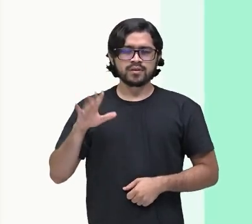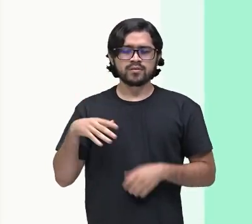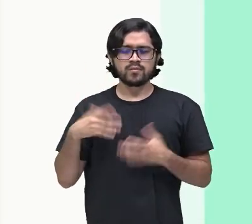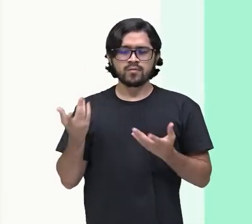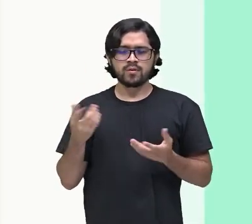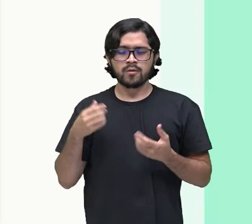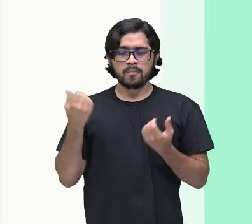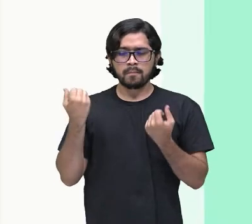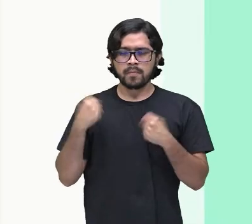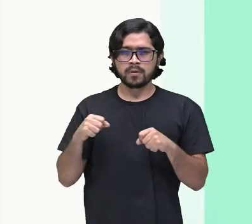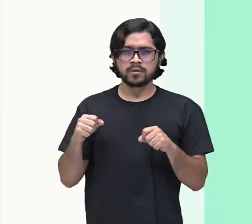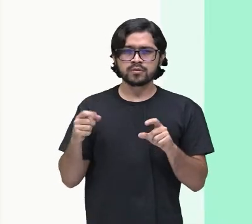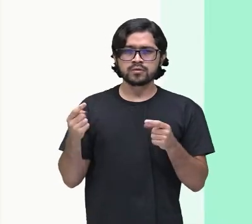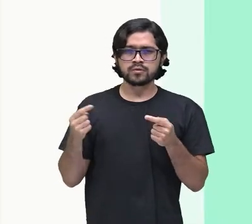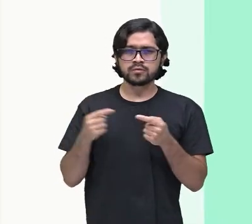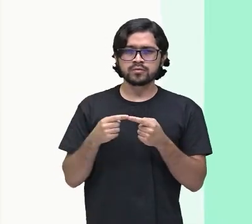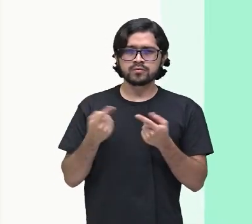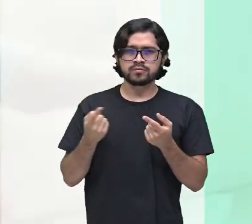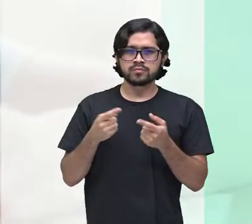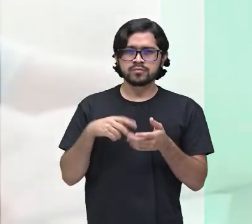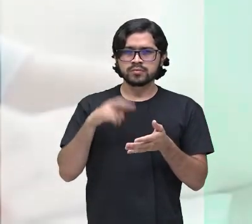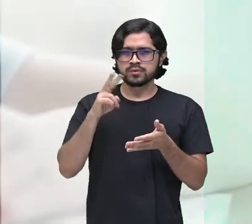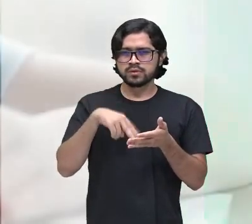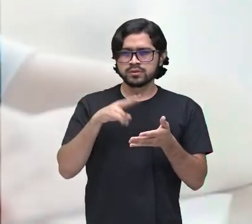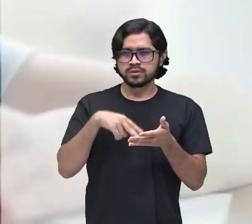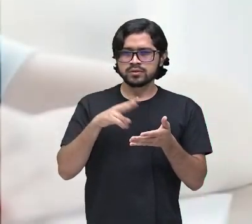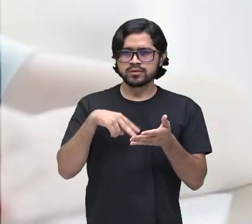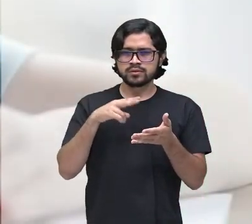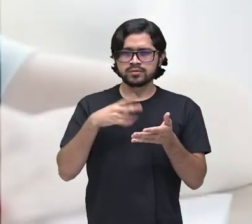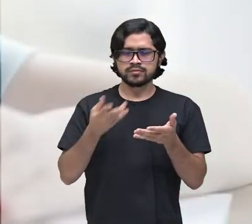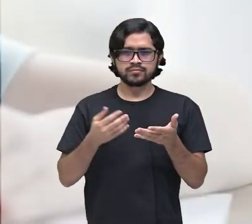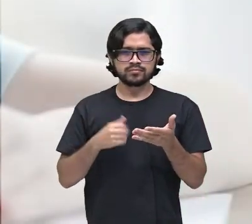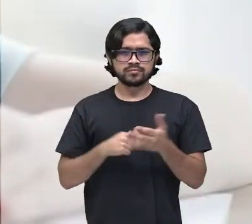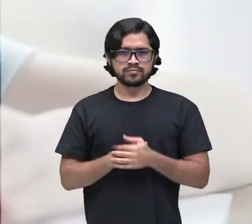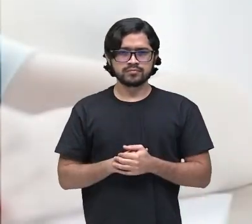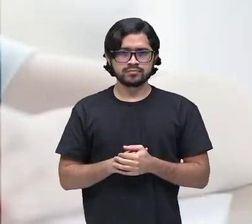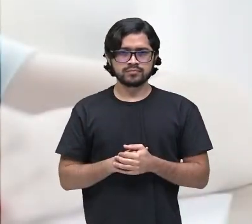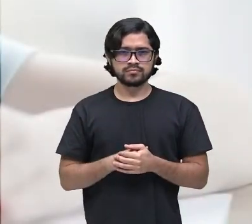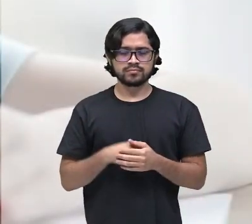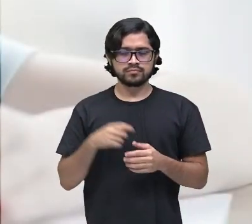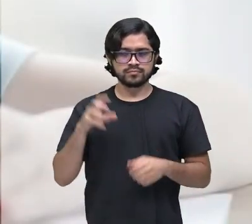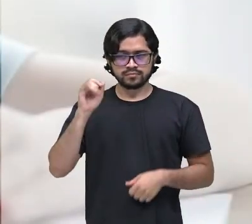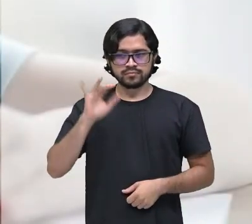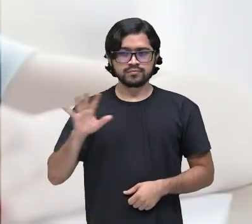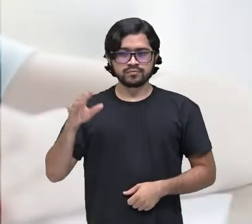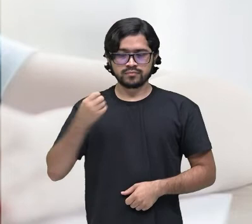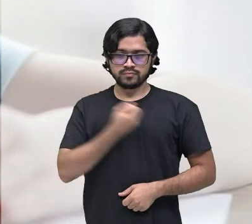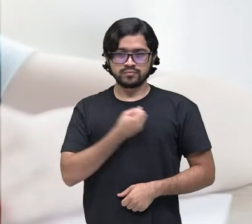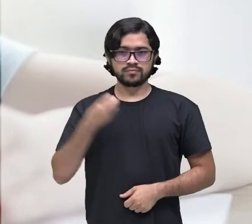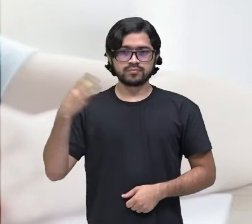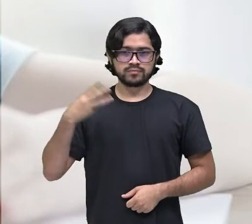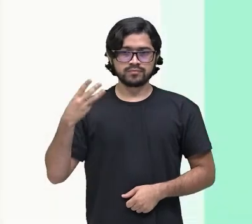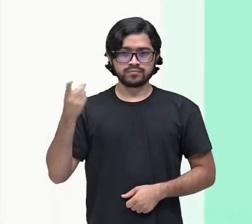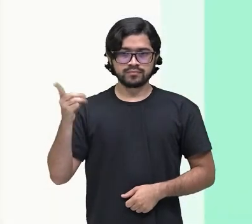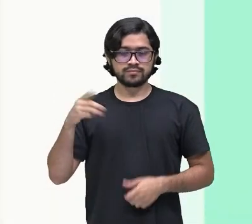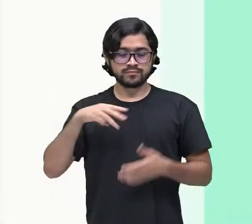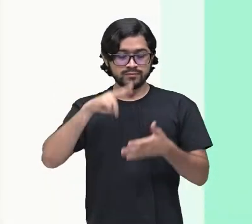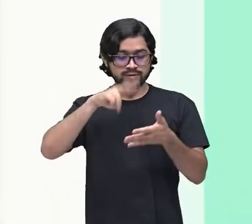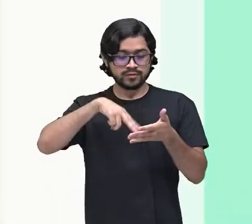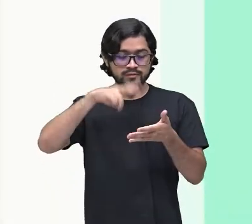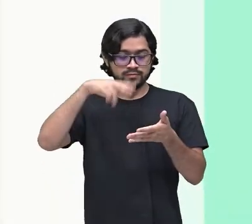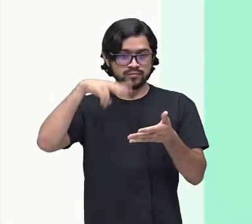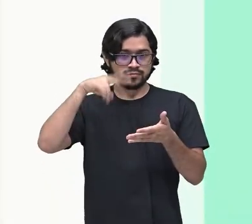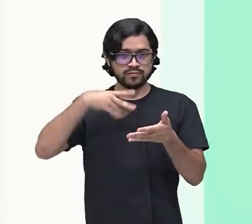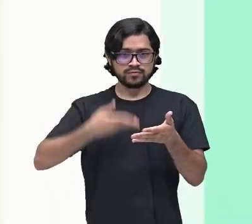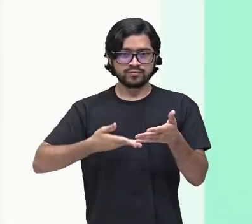ler? Então, nós temos aí a imagem de número 3, que é dessa garotinha fazendo uma leitura de um bom livro, né?